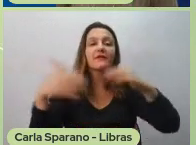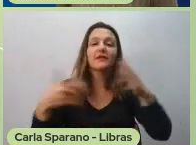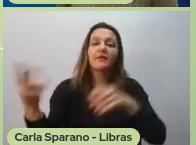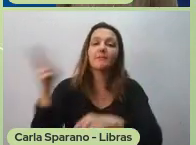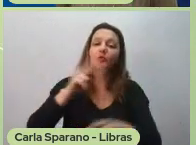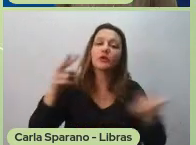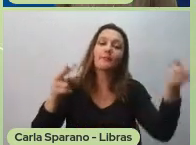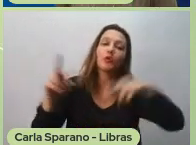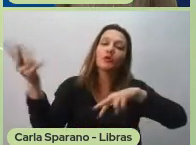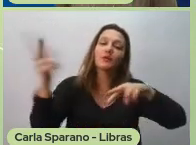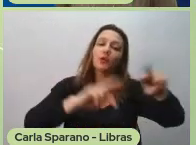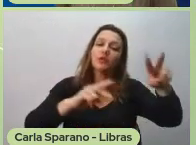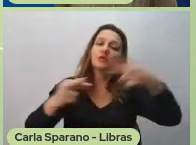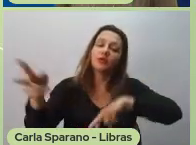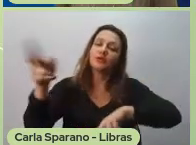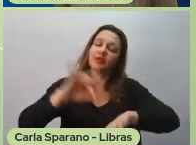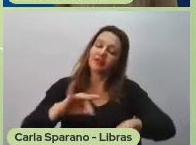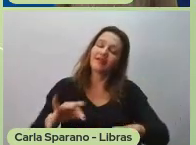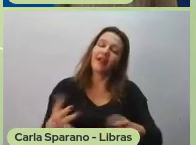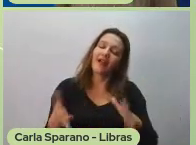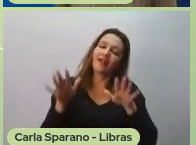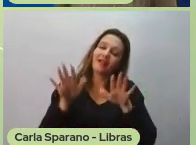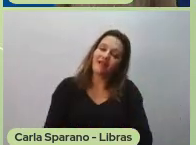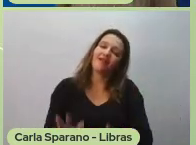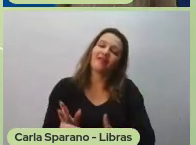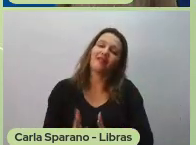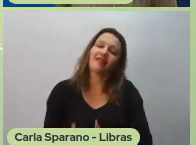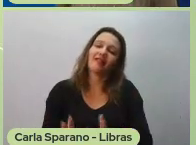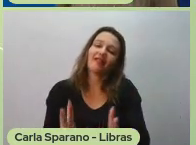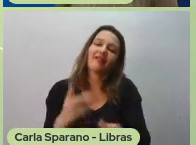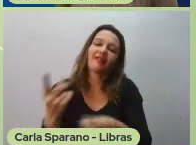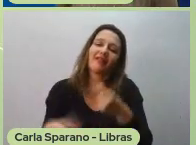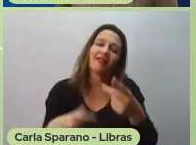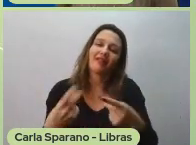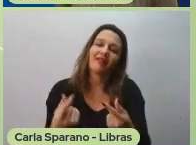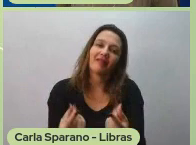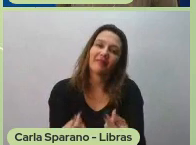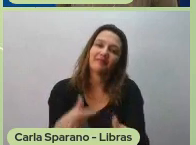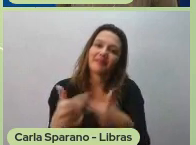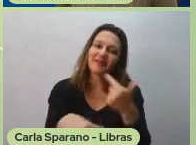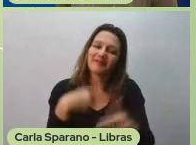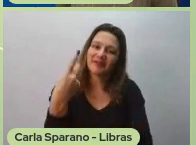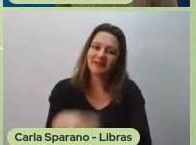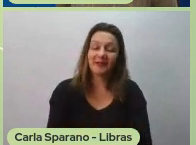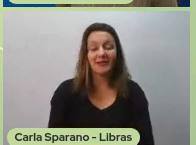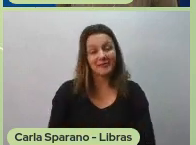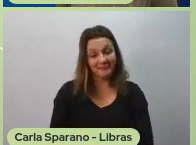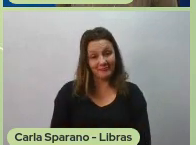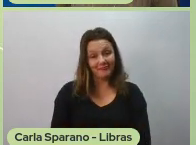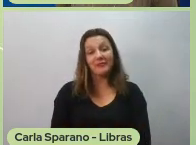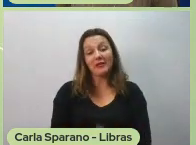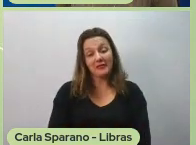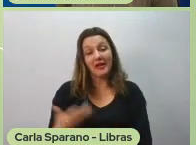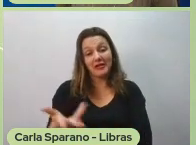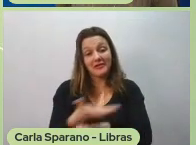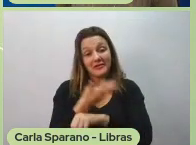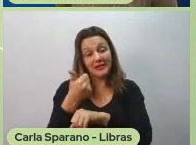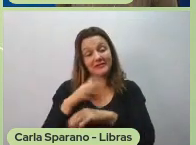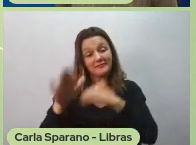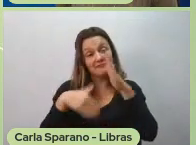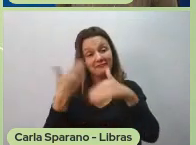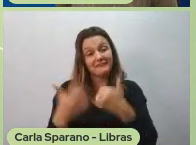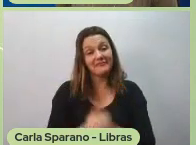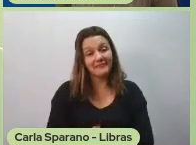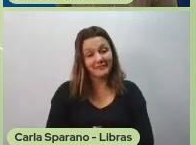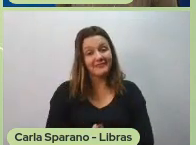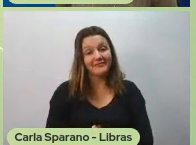reter eles o máximo de tempo aqui, esses talentos, e fazer com que eles se desenvolvam. Essa iniciativa, Manuela, que você citou, a gente